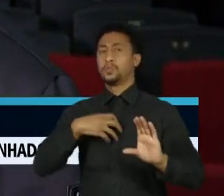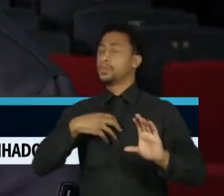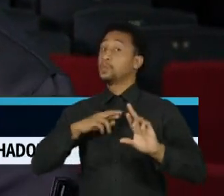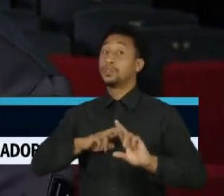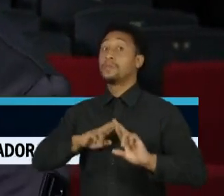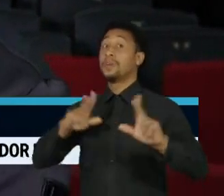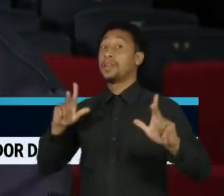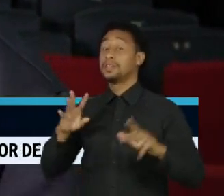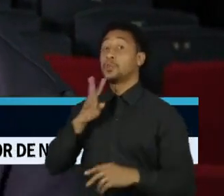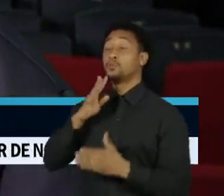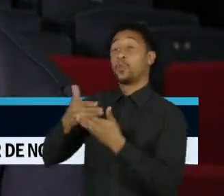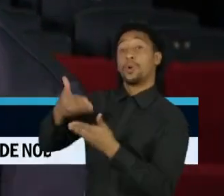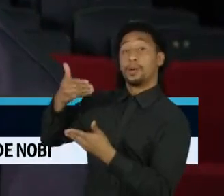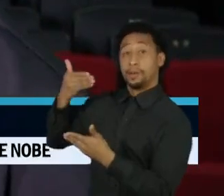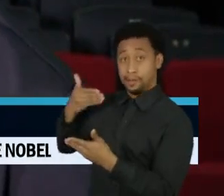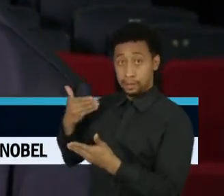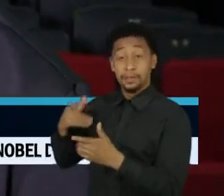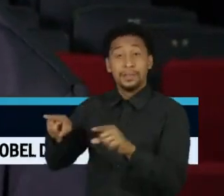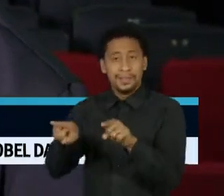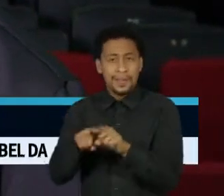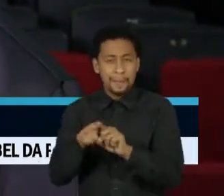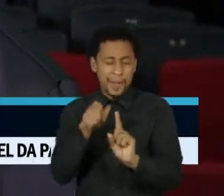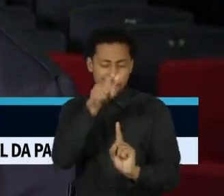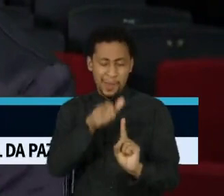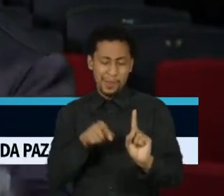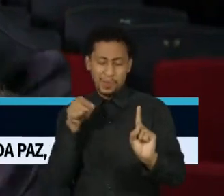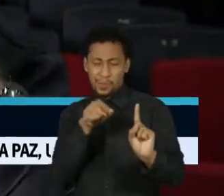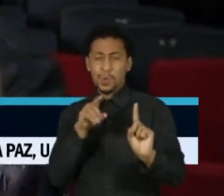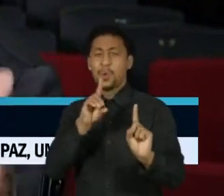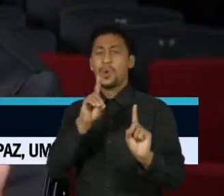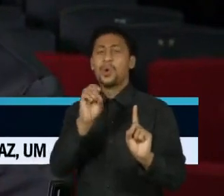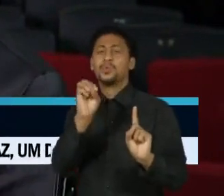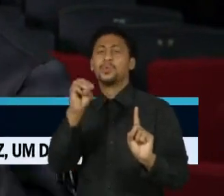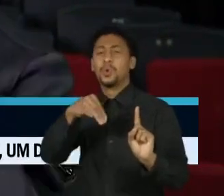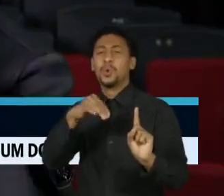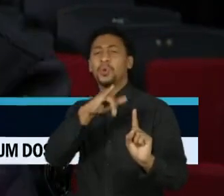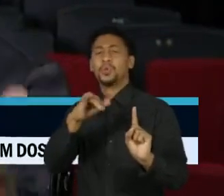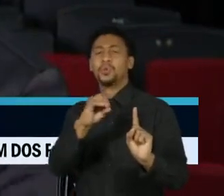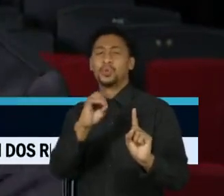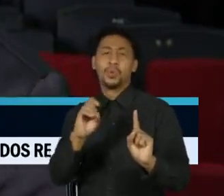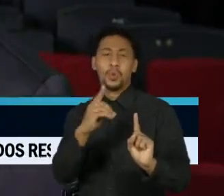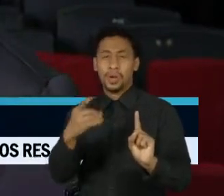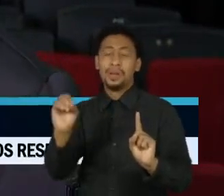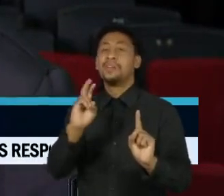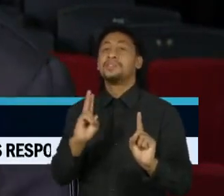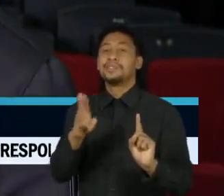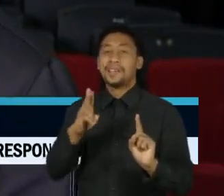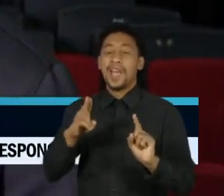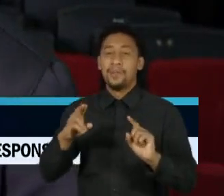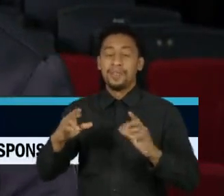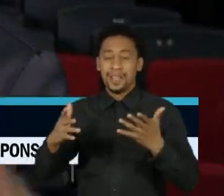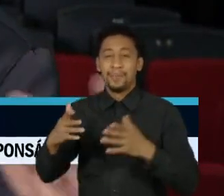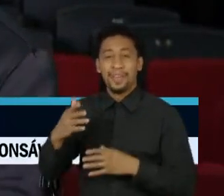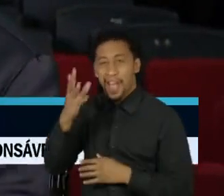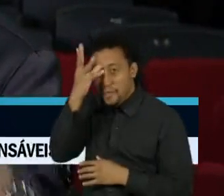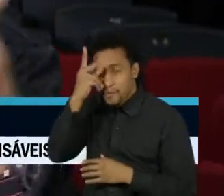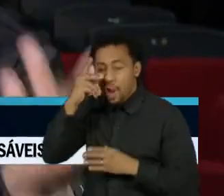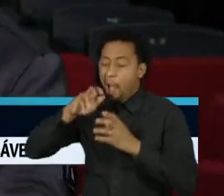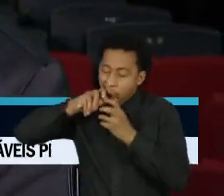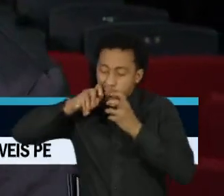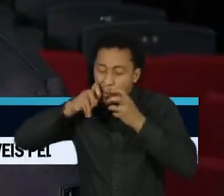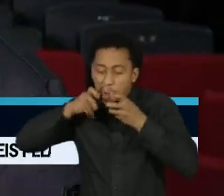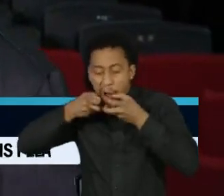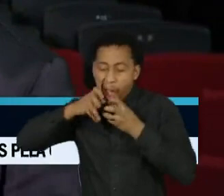e daquela visão caricata que a gente tem o dom João sexto aquele que tá sempre com a mão engordurada comendo o franguinho e o